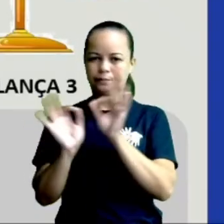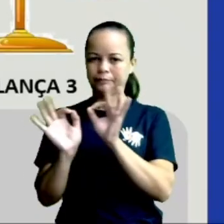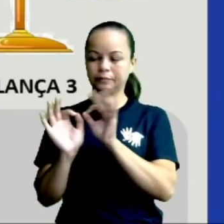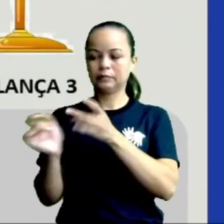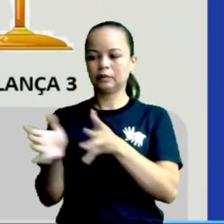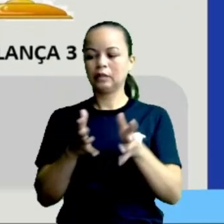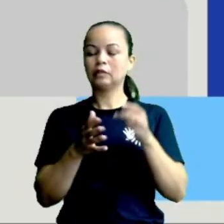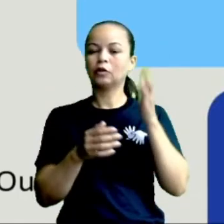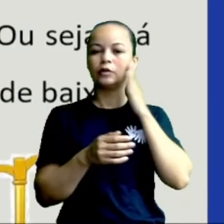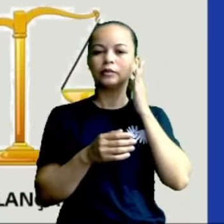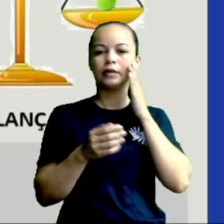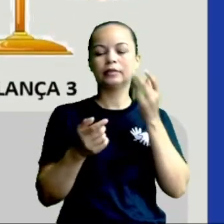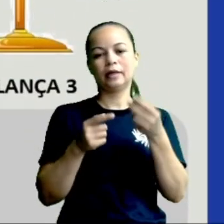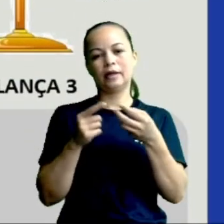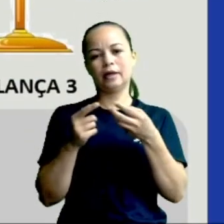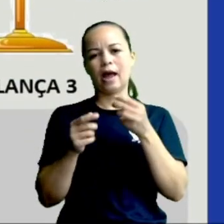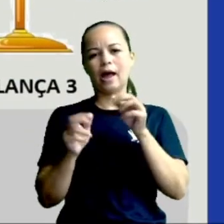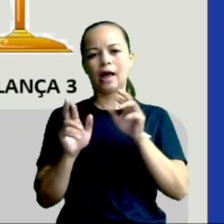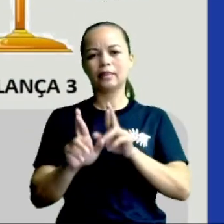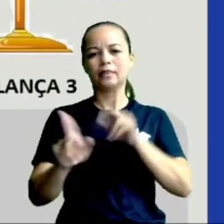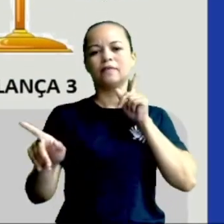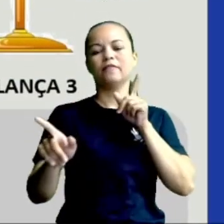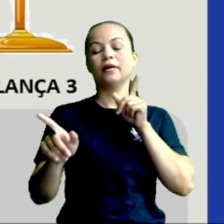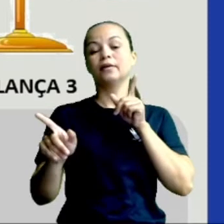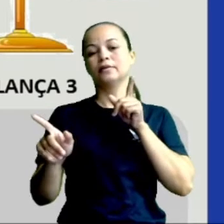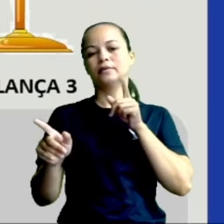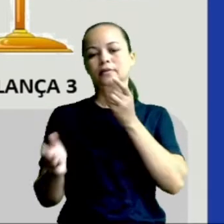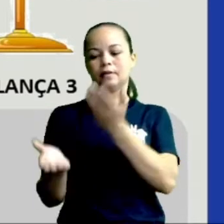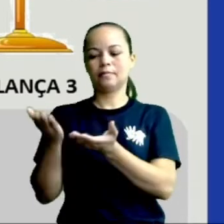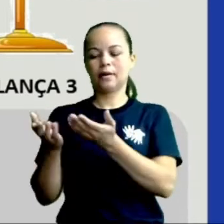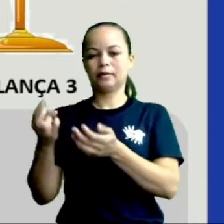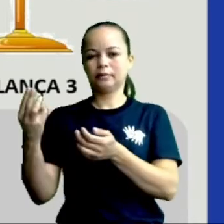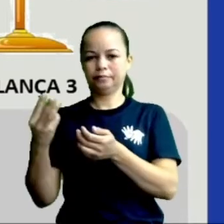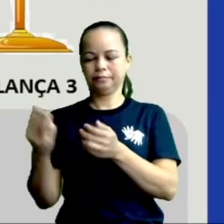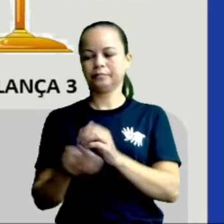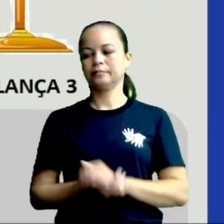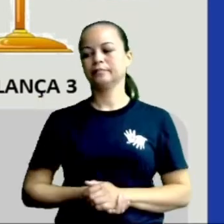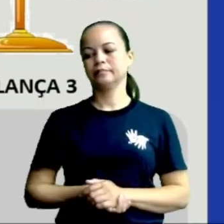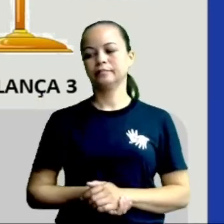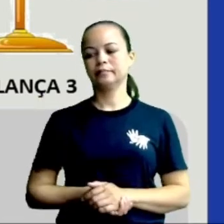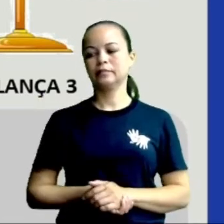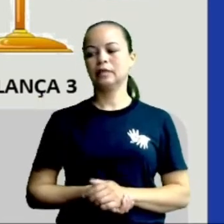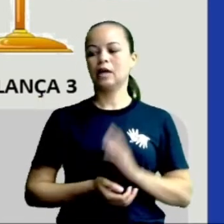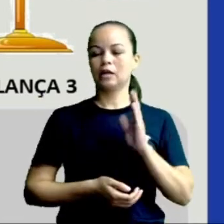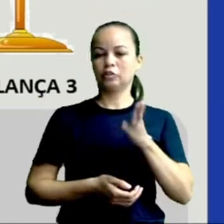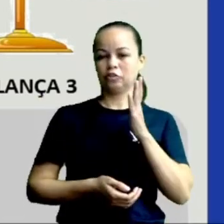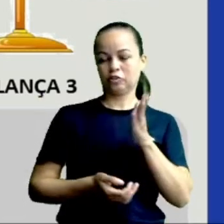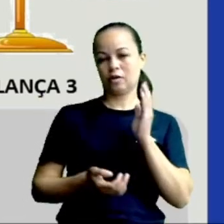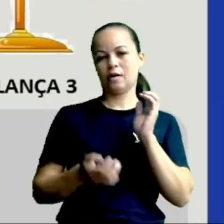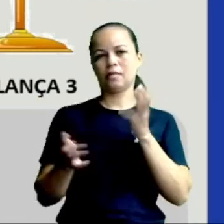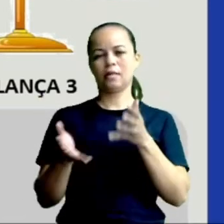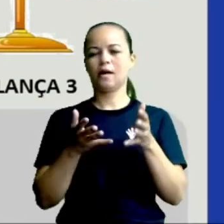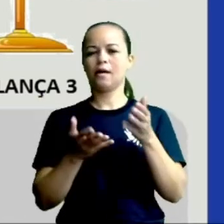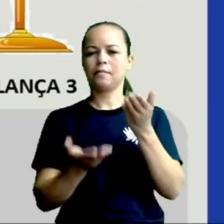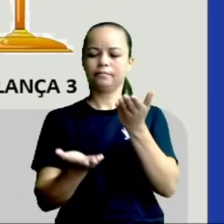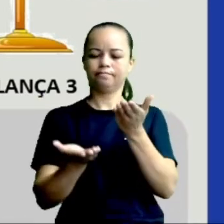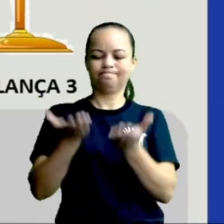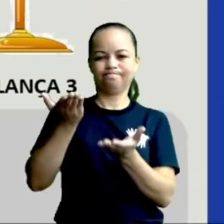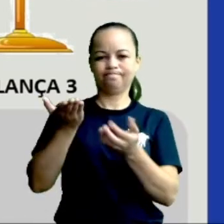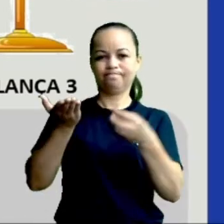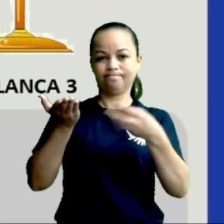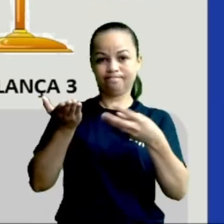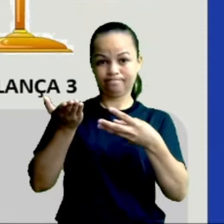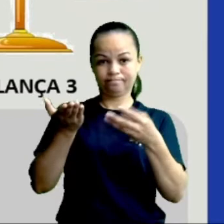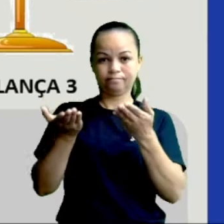qual é a diferença aí da balança três já na balança três temos um dos pratos mais baixo que o outro